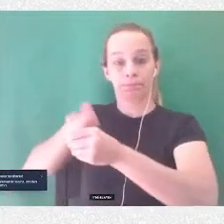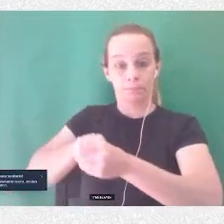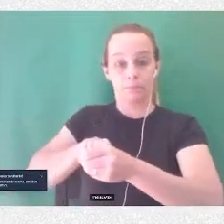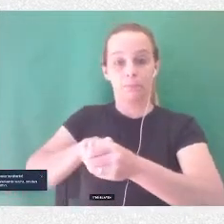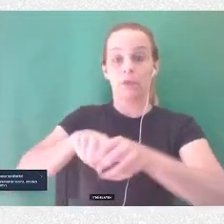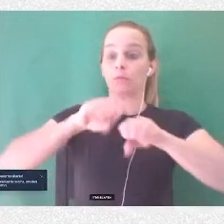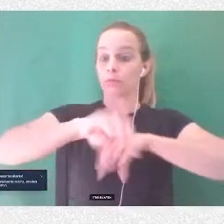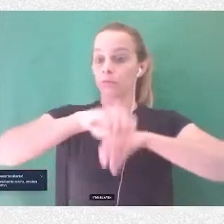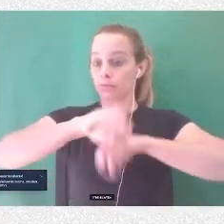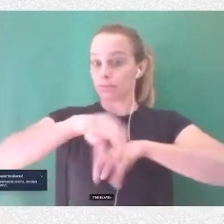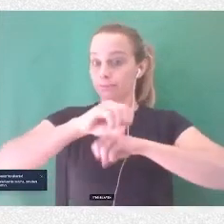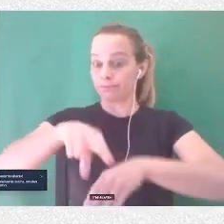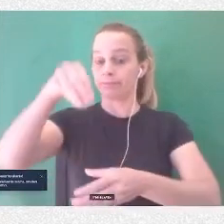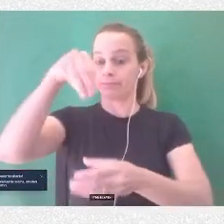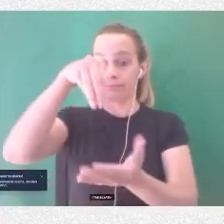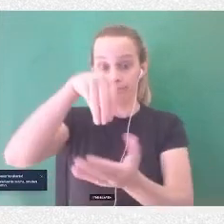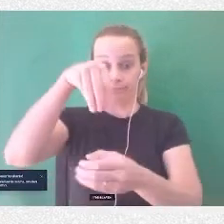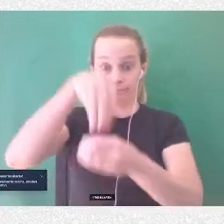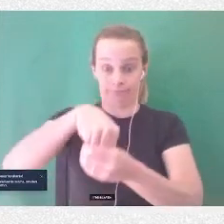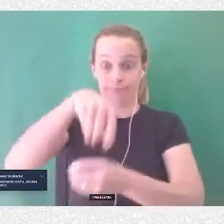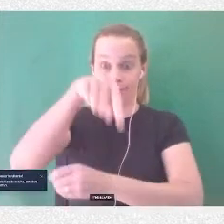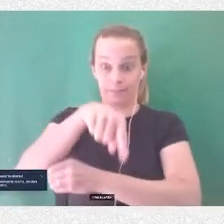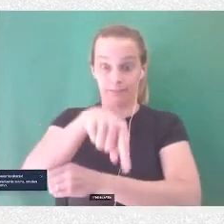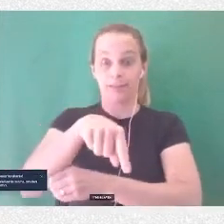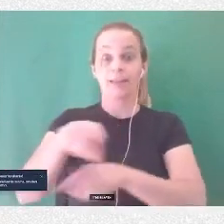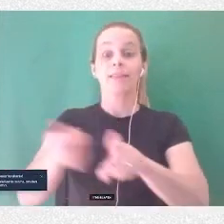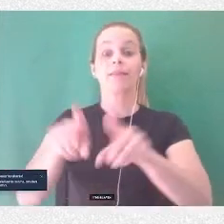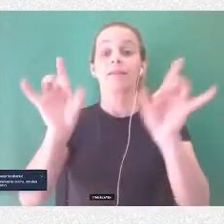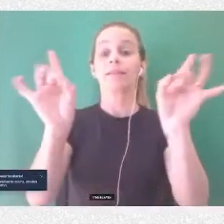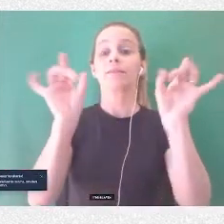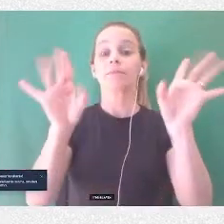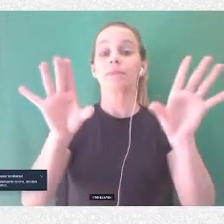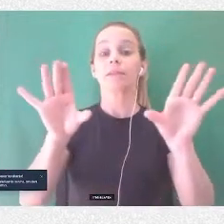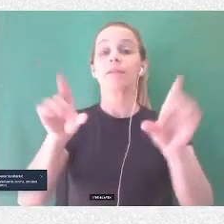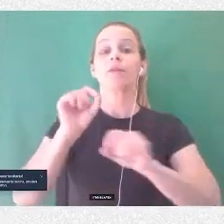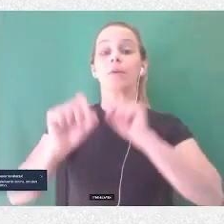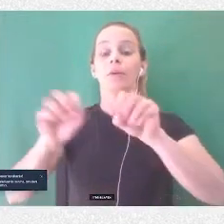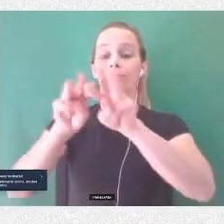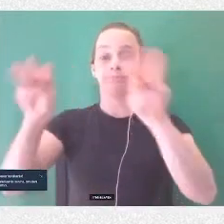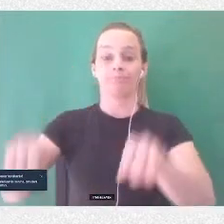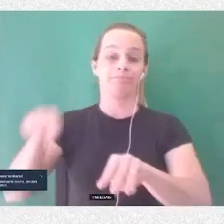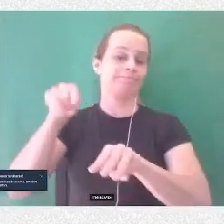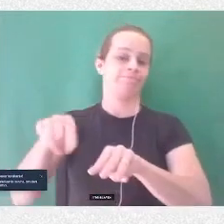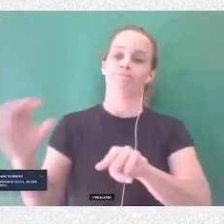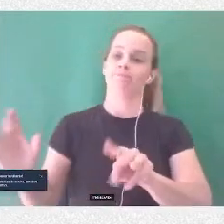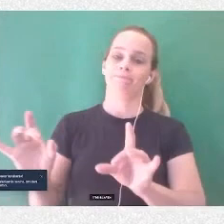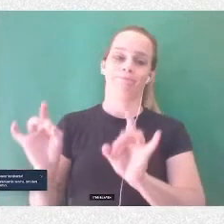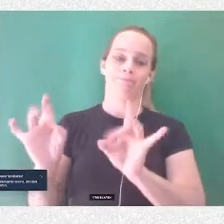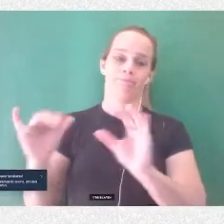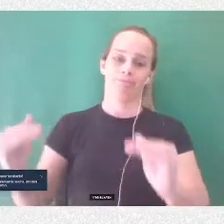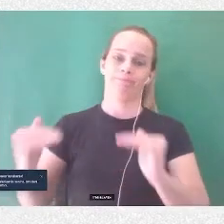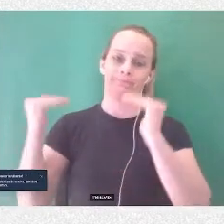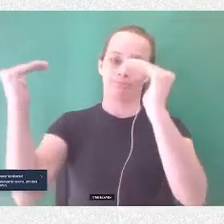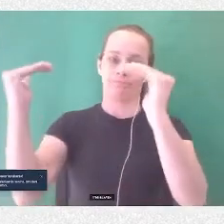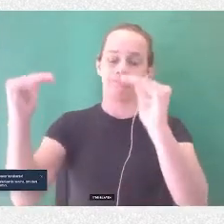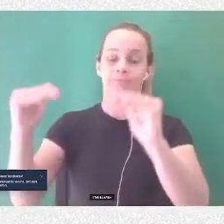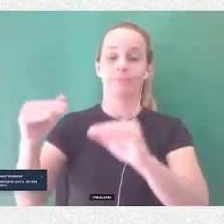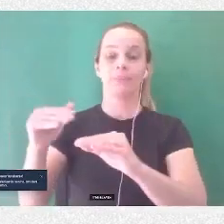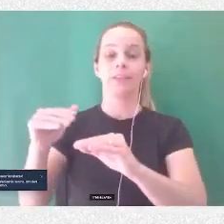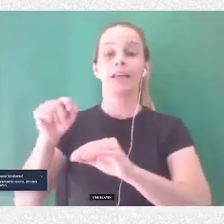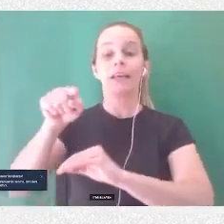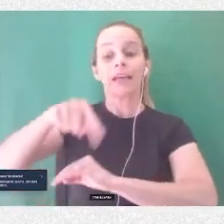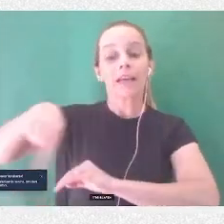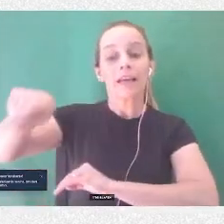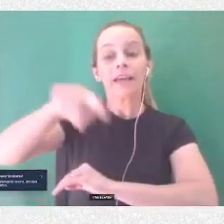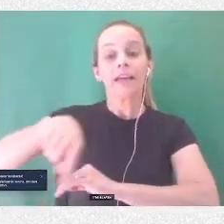da nossa cidade, que são várias, e em especial com a Universidade Federal do Paraná, através da presença do campus do curso